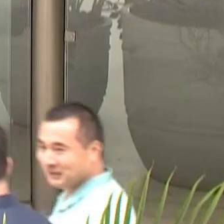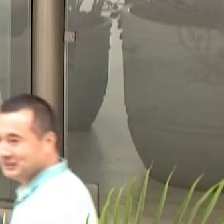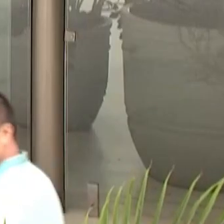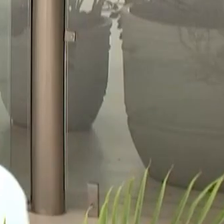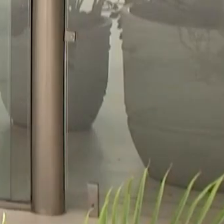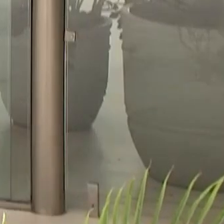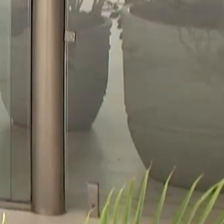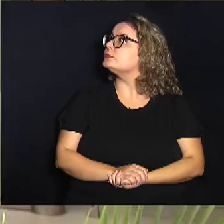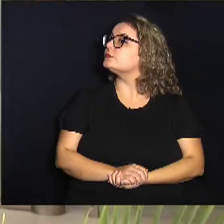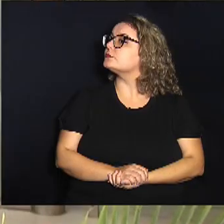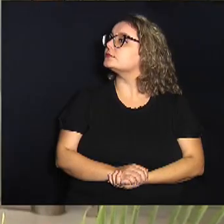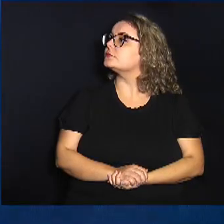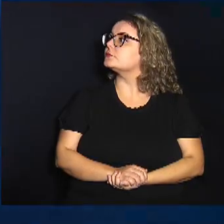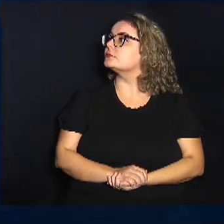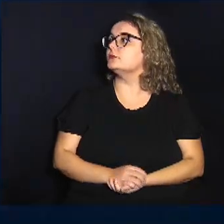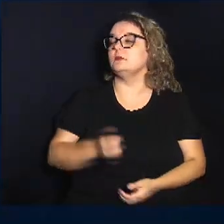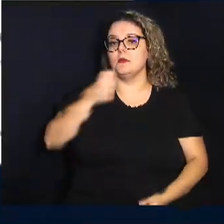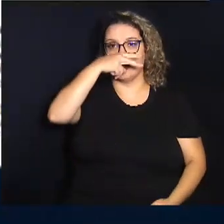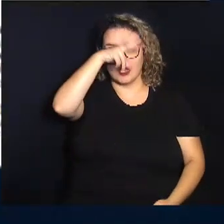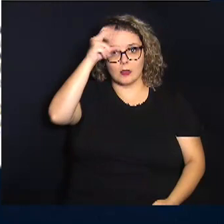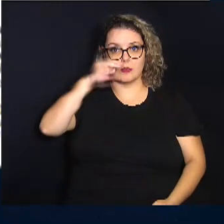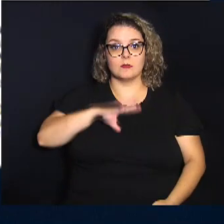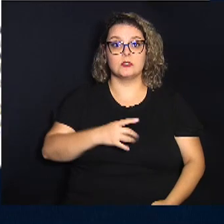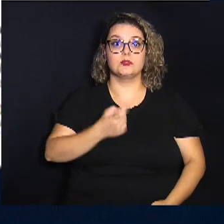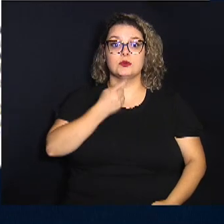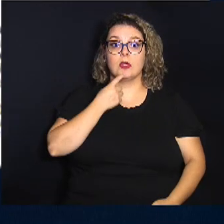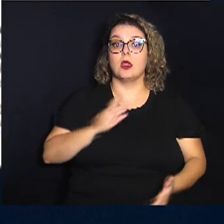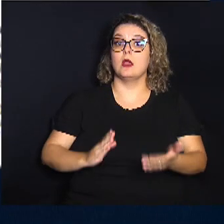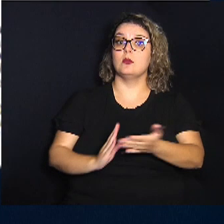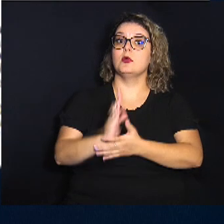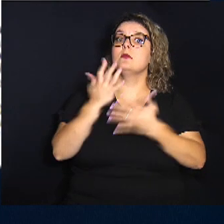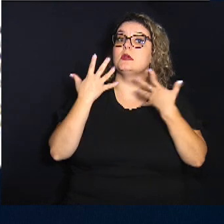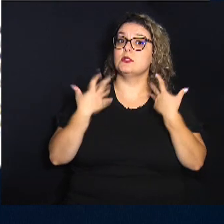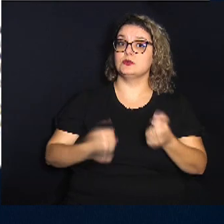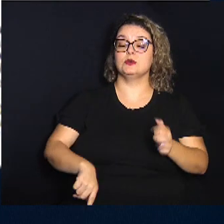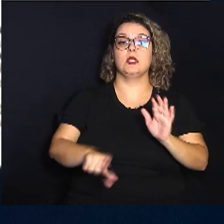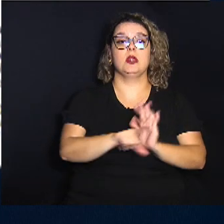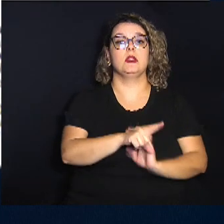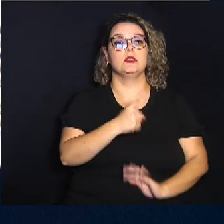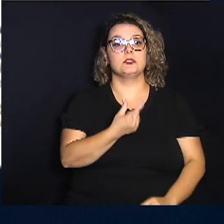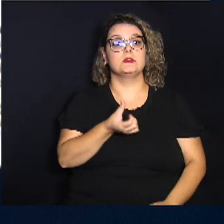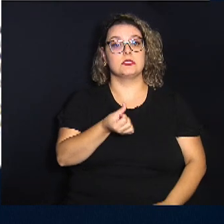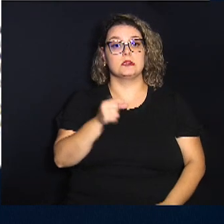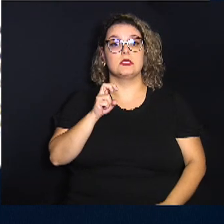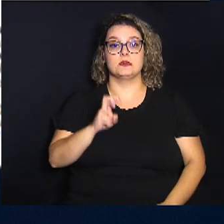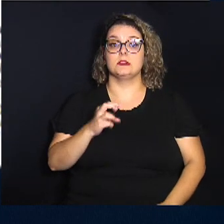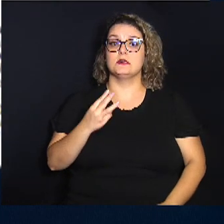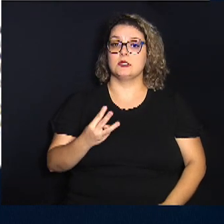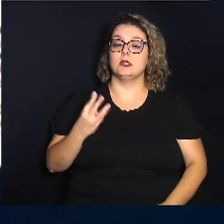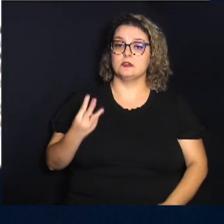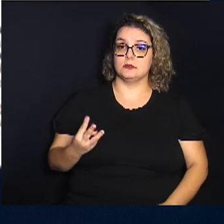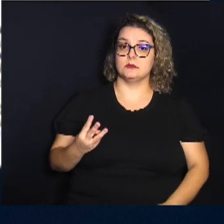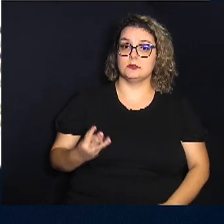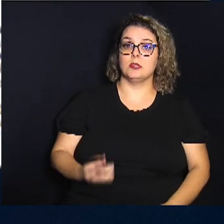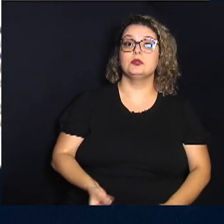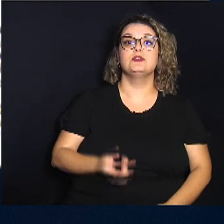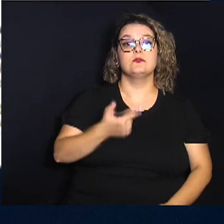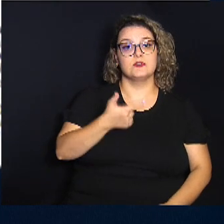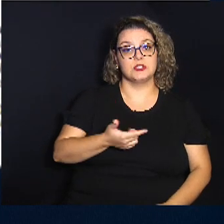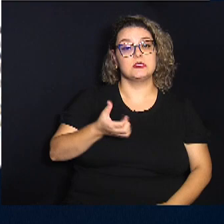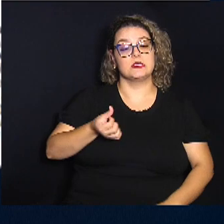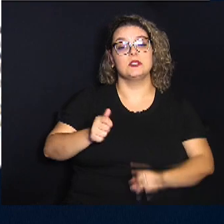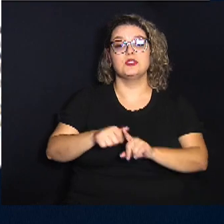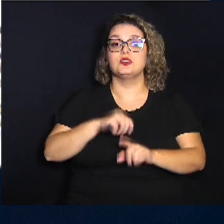A Prefeitura de Campinas aprovou e sancionou a Lei nº 16.533, de